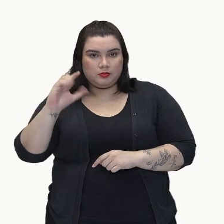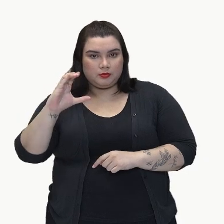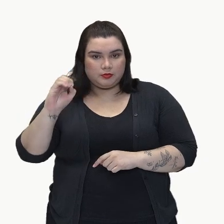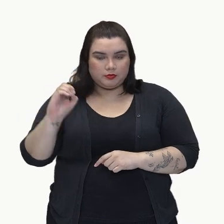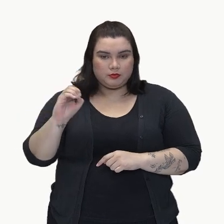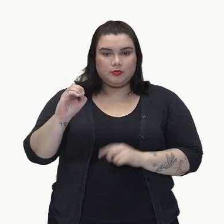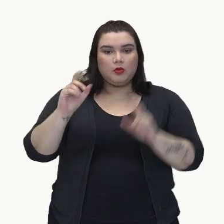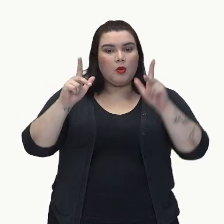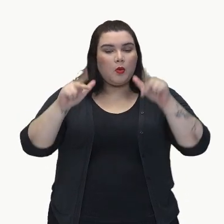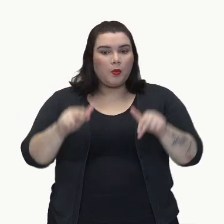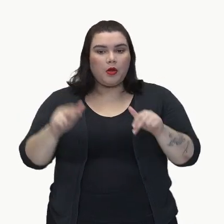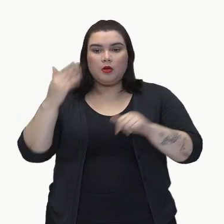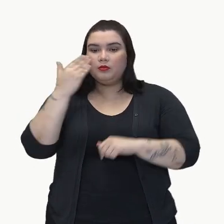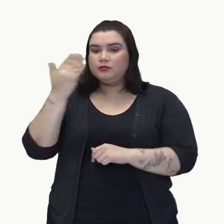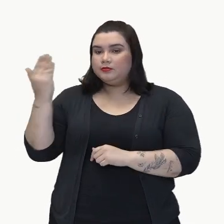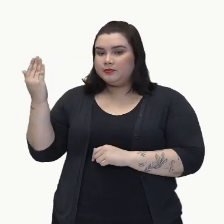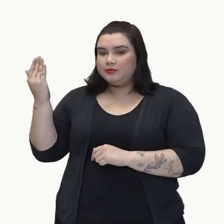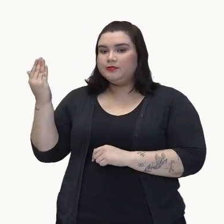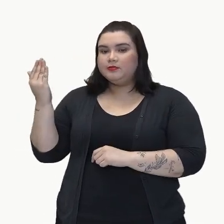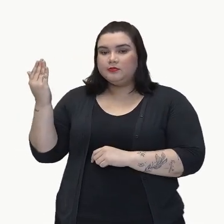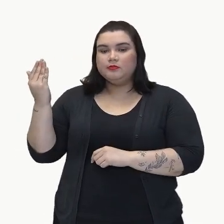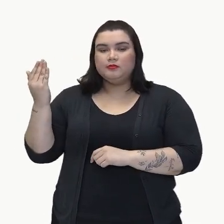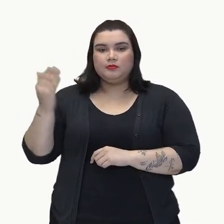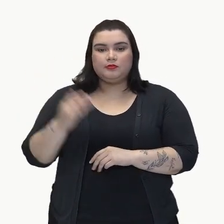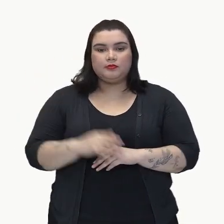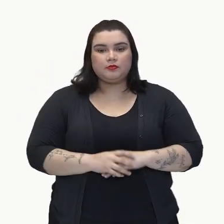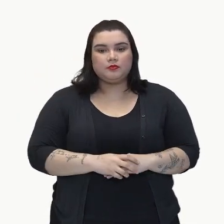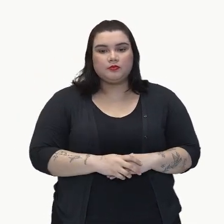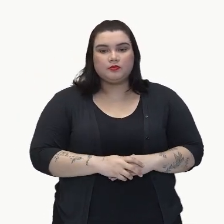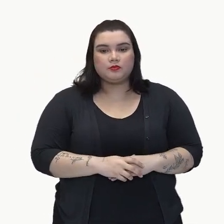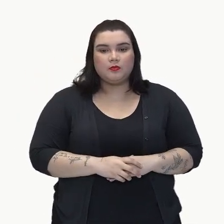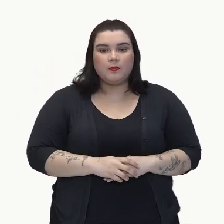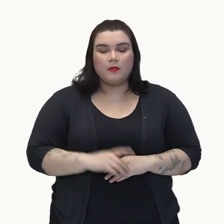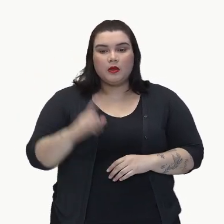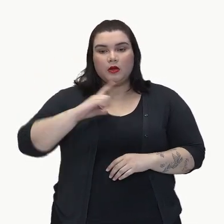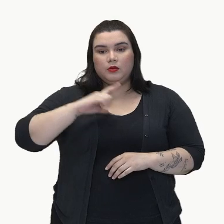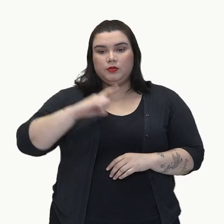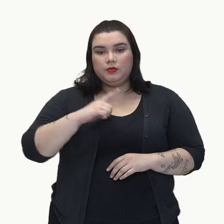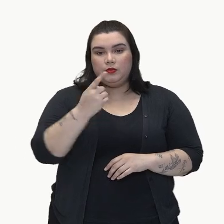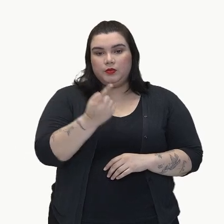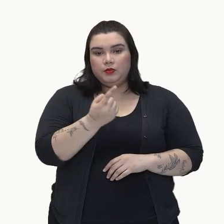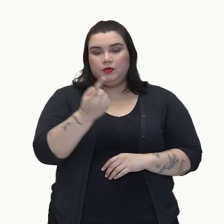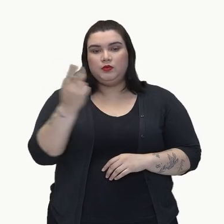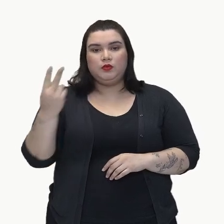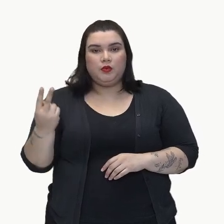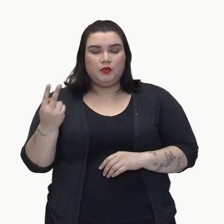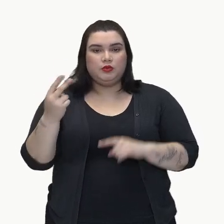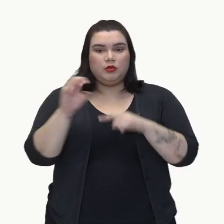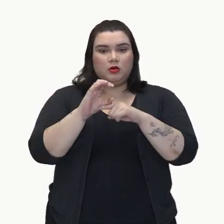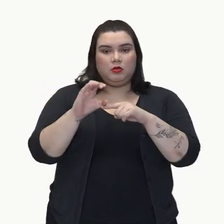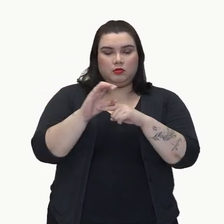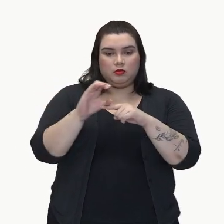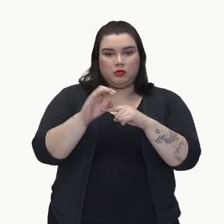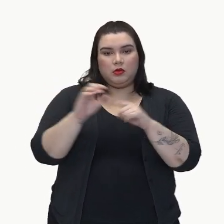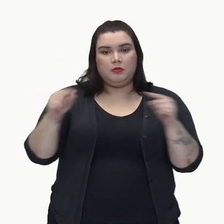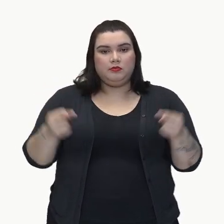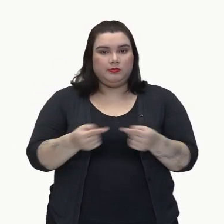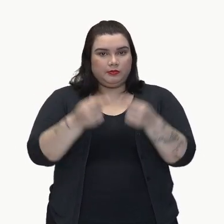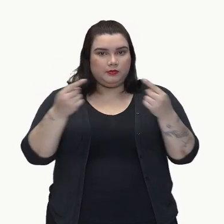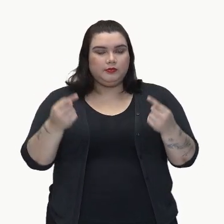isso aqui. Observe, ó, tem 2 carbonos. Esse é o ácido